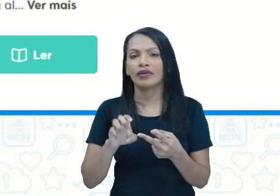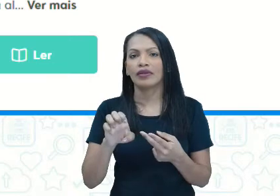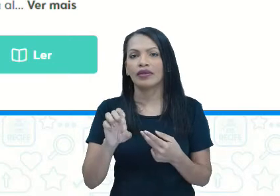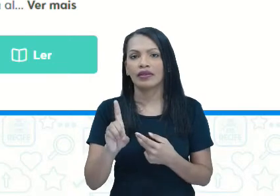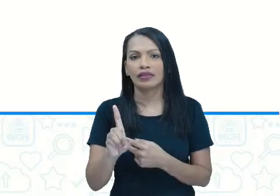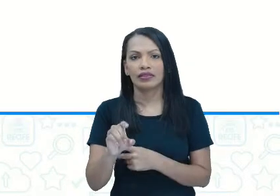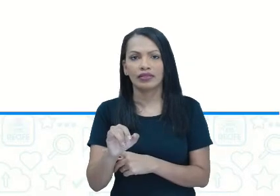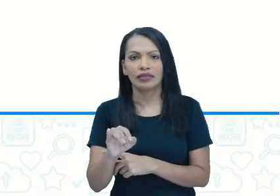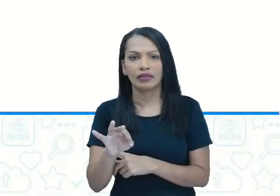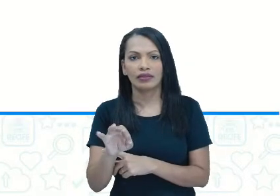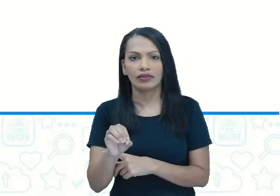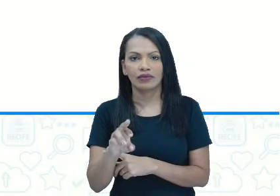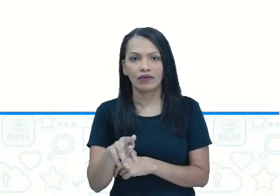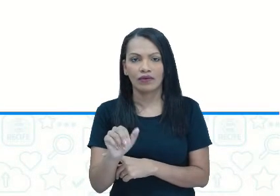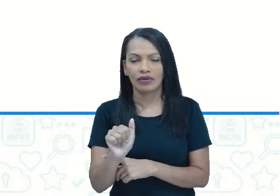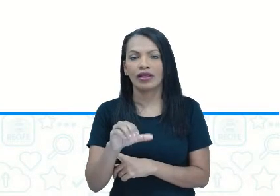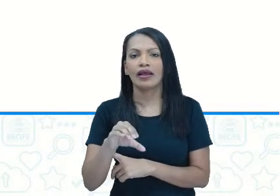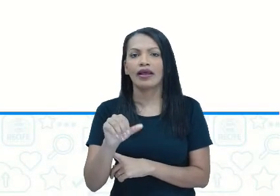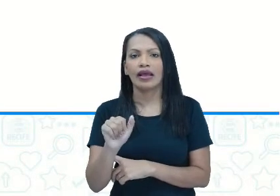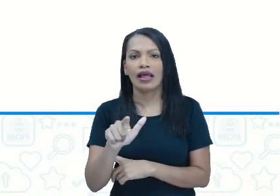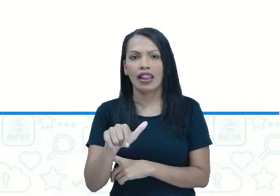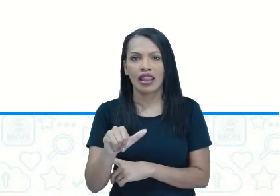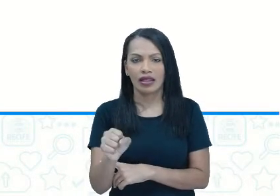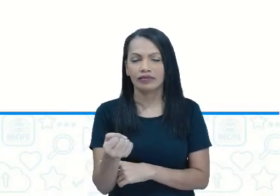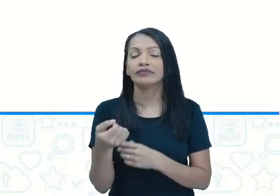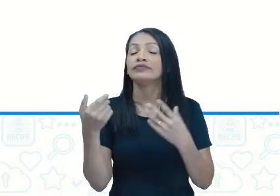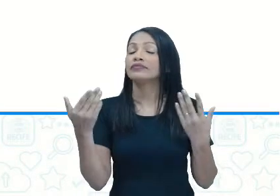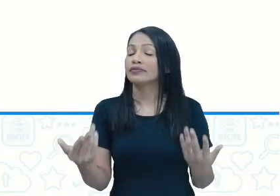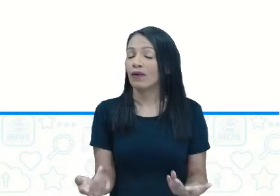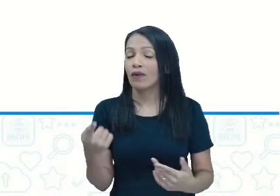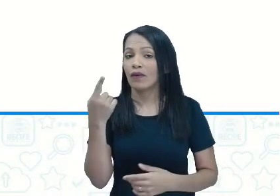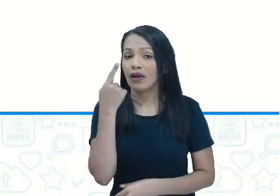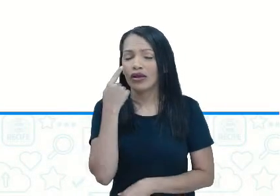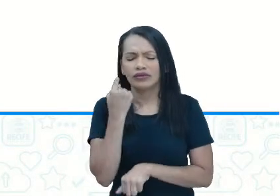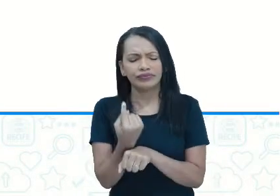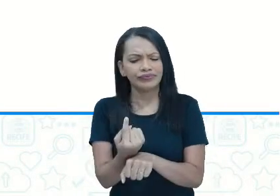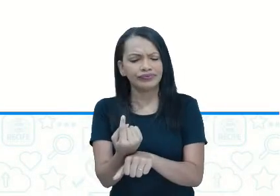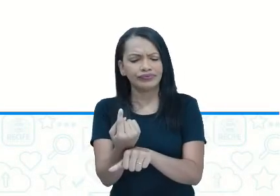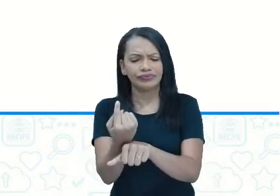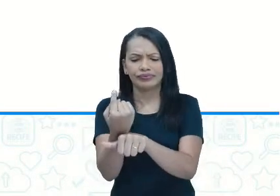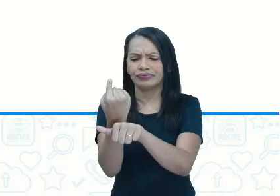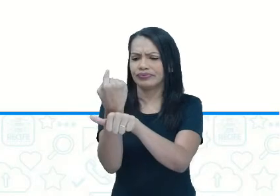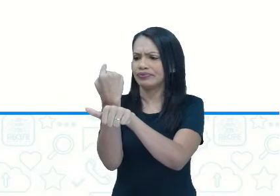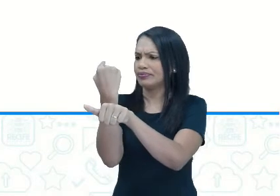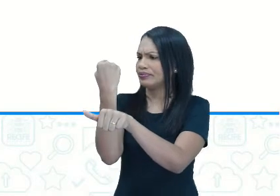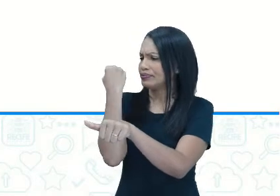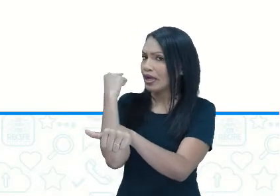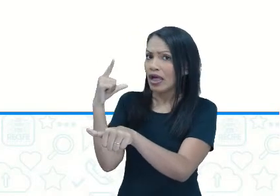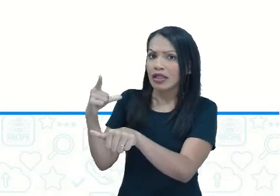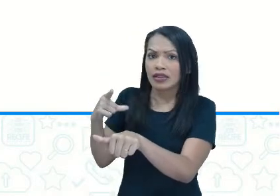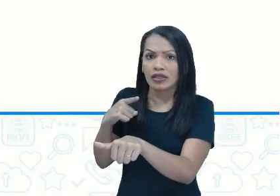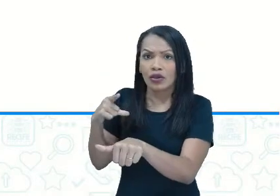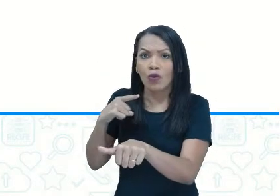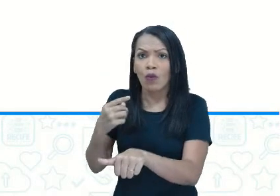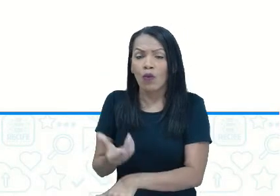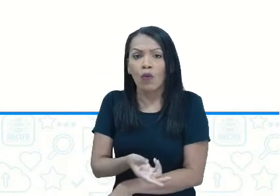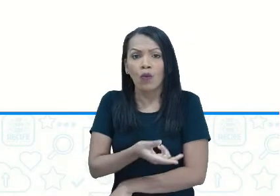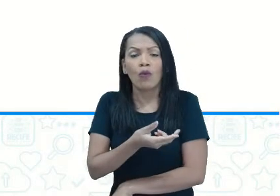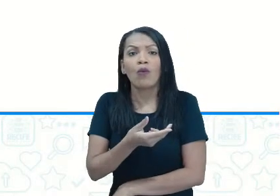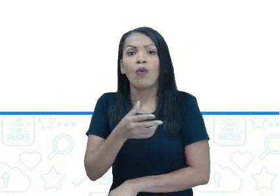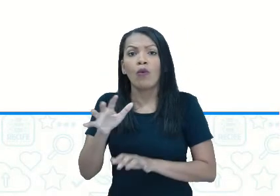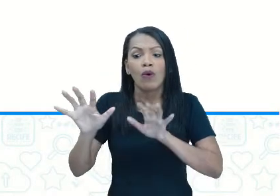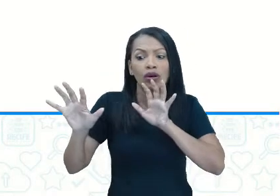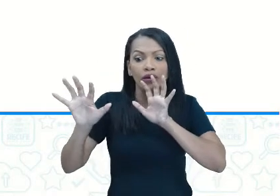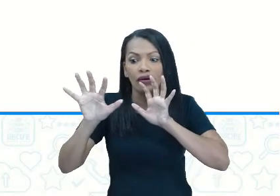lá. Na historinha, preste atenção. Há muito tempo existiu um monstro barrigudo, perdão